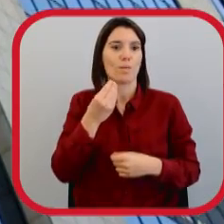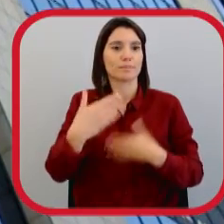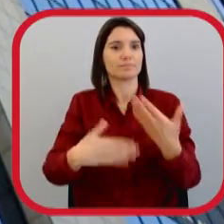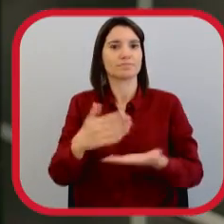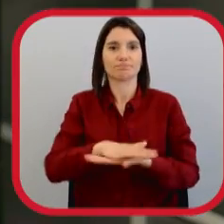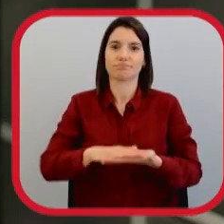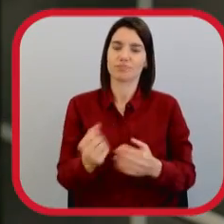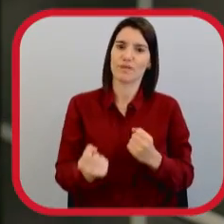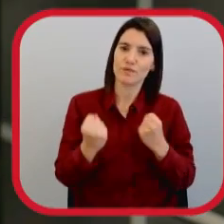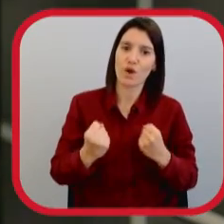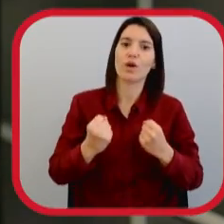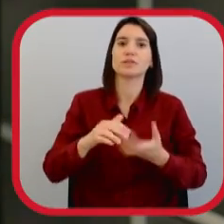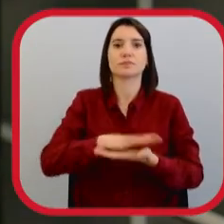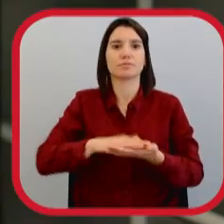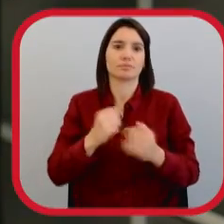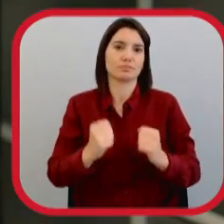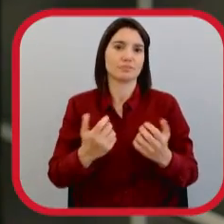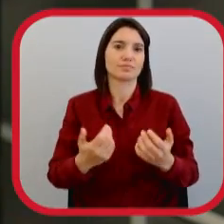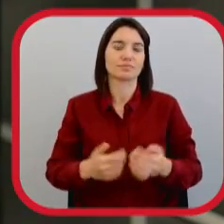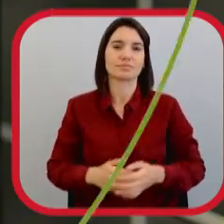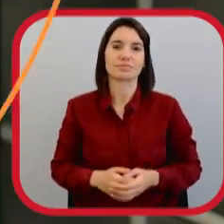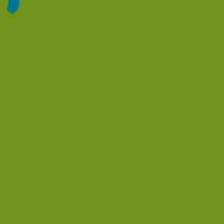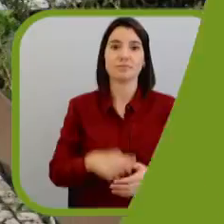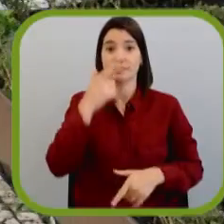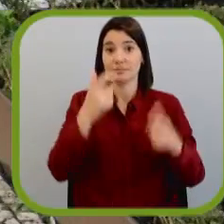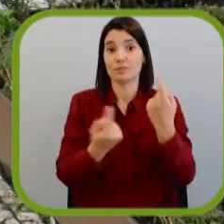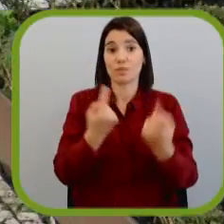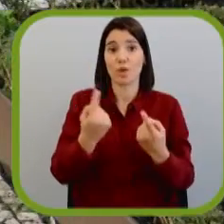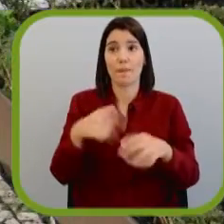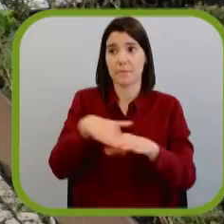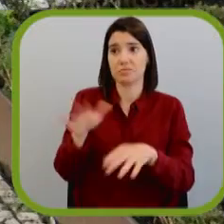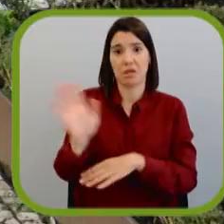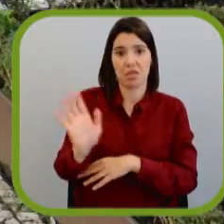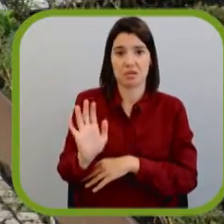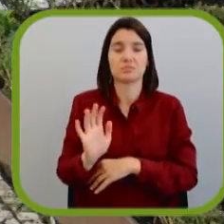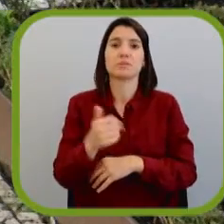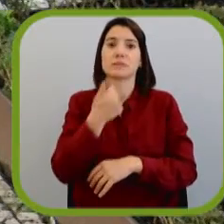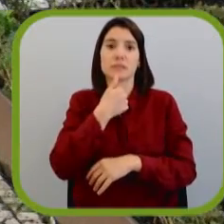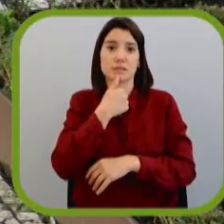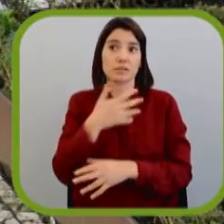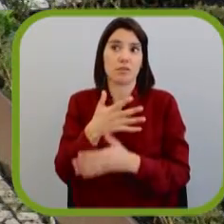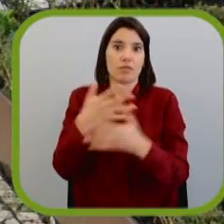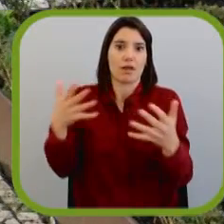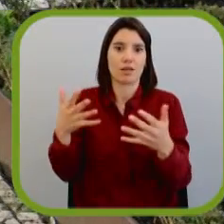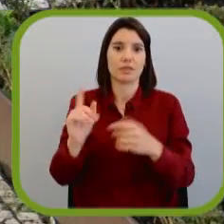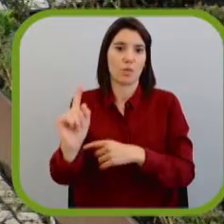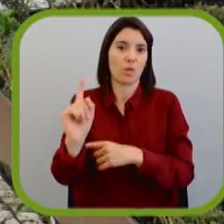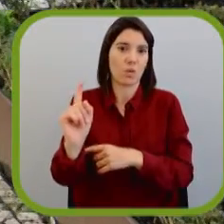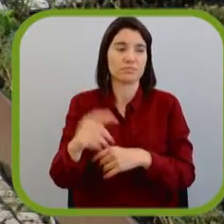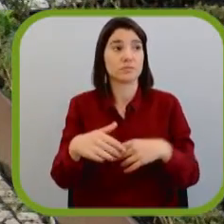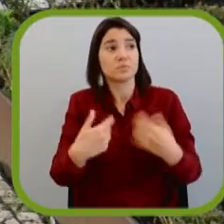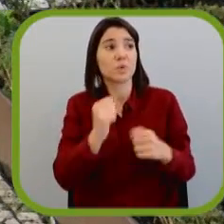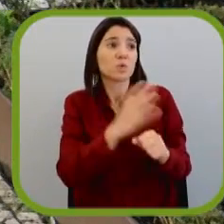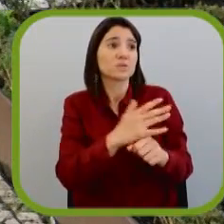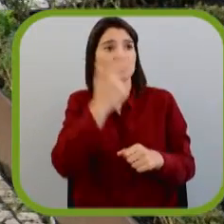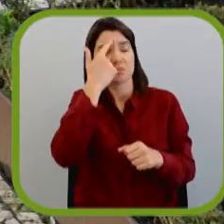e mais bem alicerçadas e bem sustentadas. Se algumas pessoas escolhem não participar e deixar grandes decisões nas mãos de